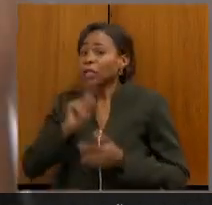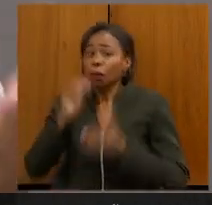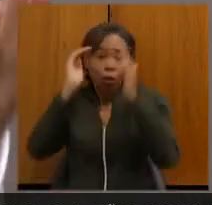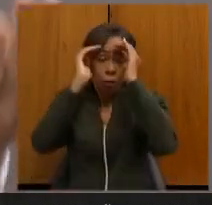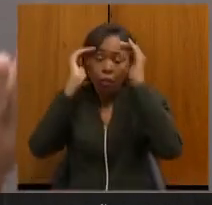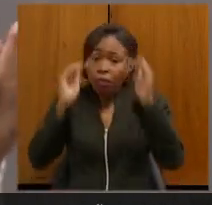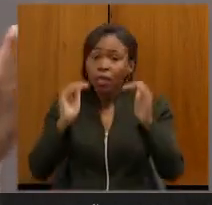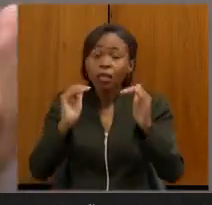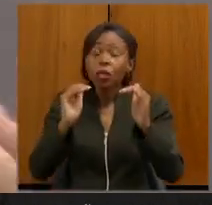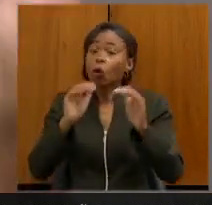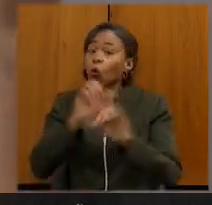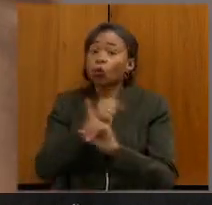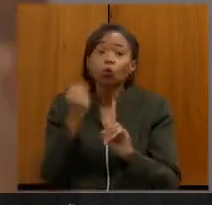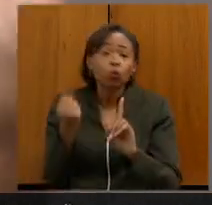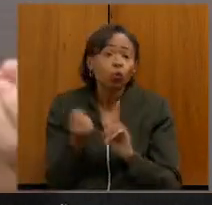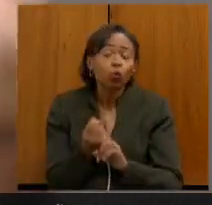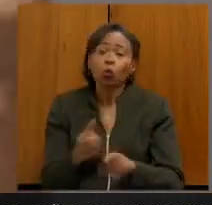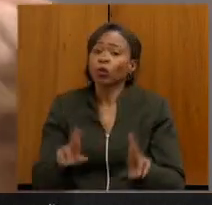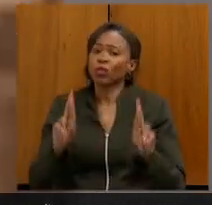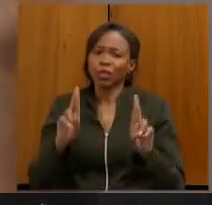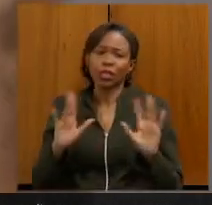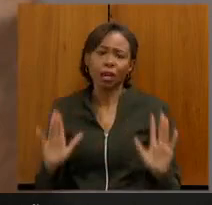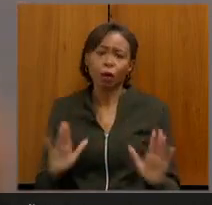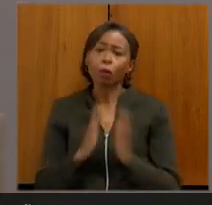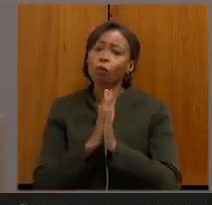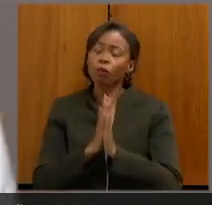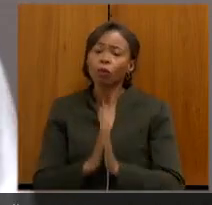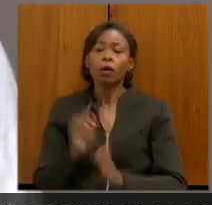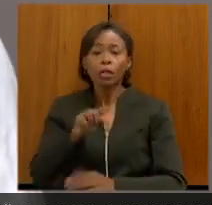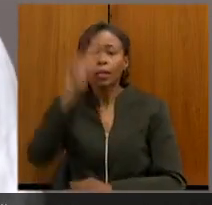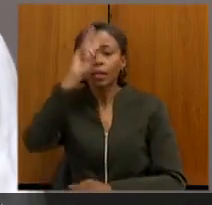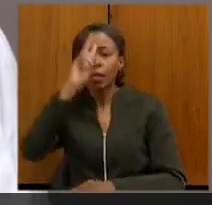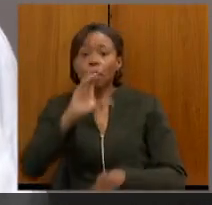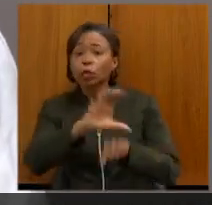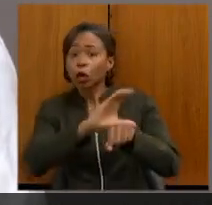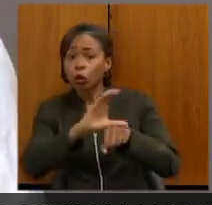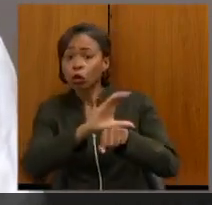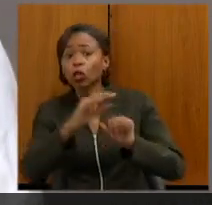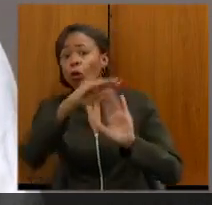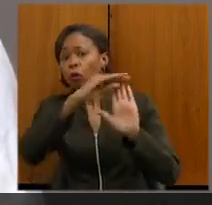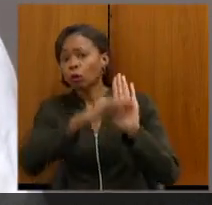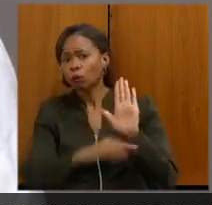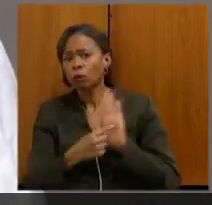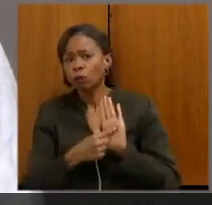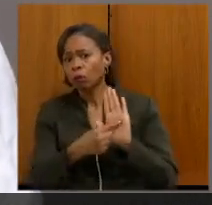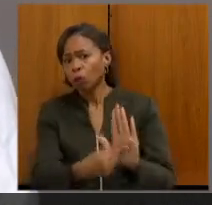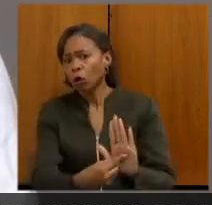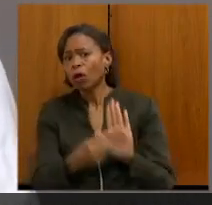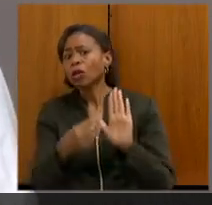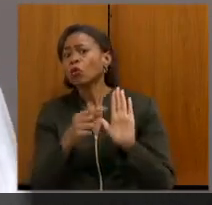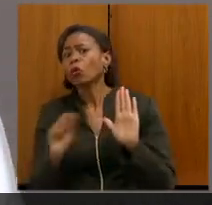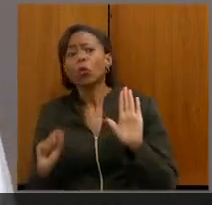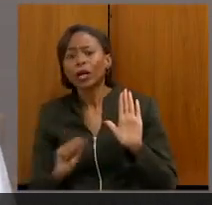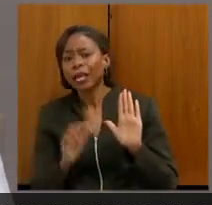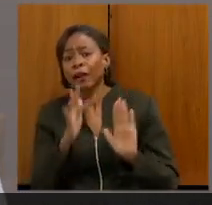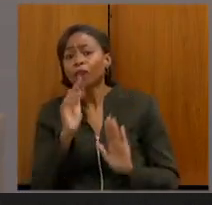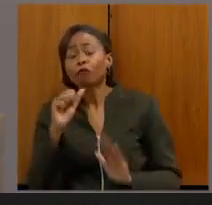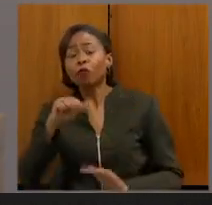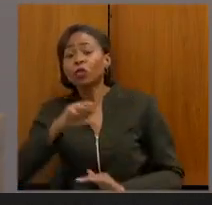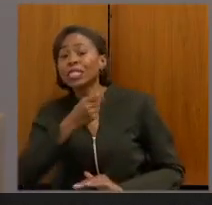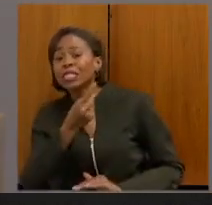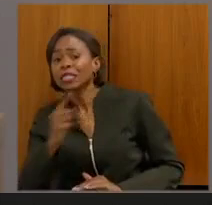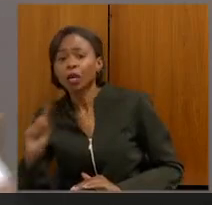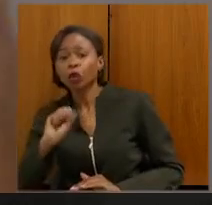então pelo amor de Deus lembre que na Constituição e tá escrita e prescreve função